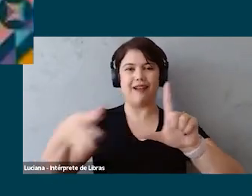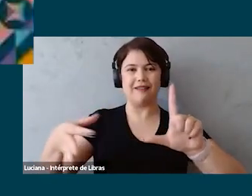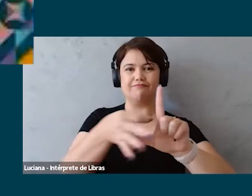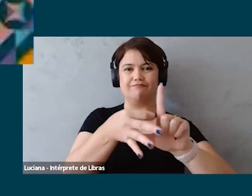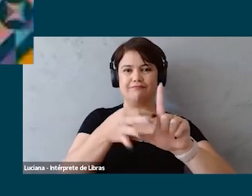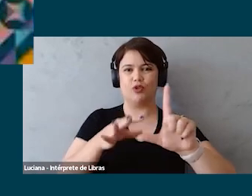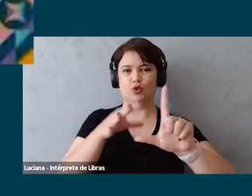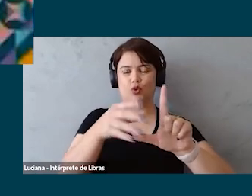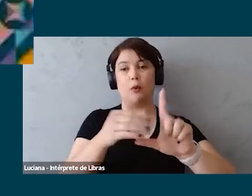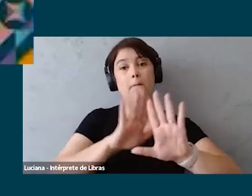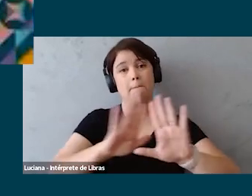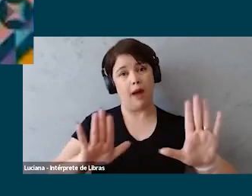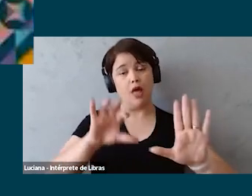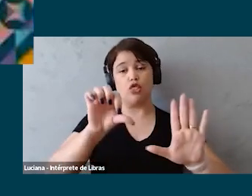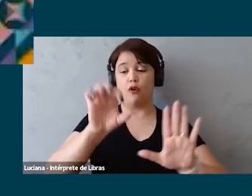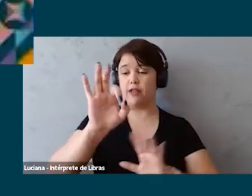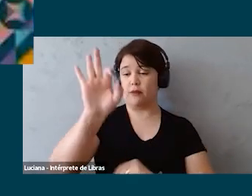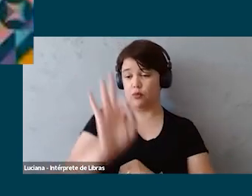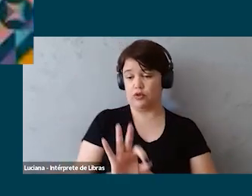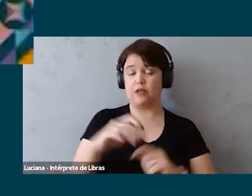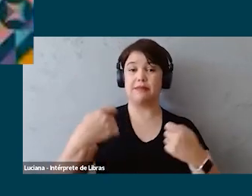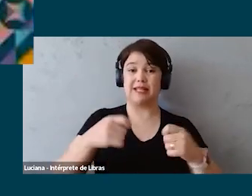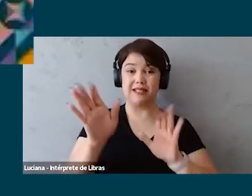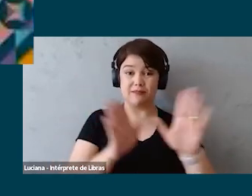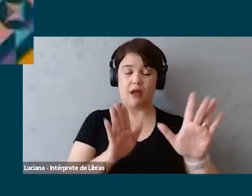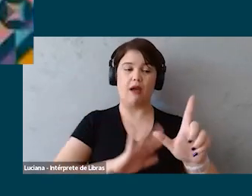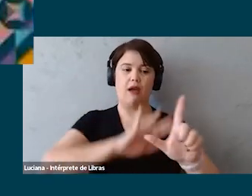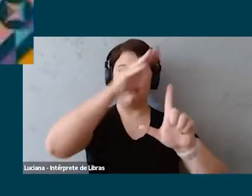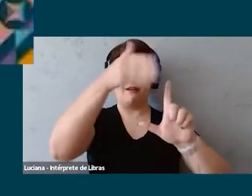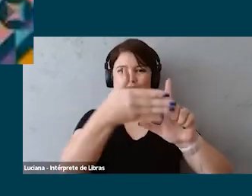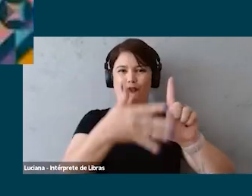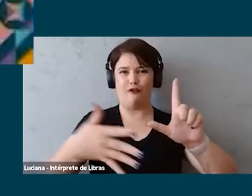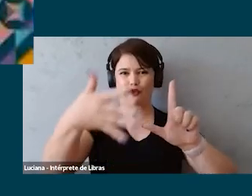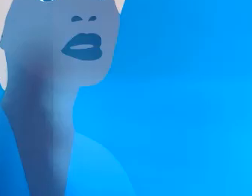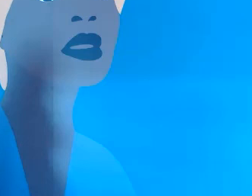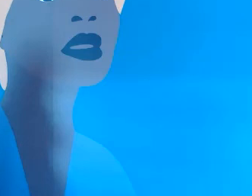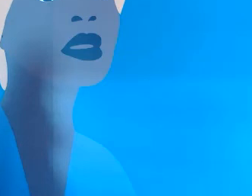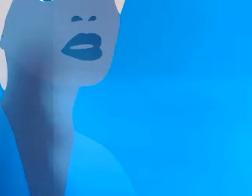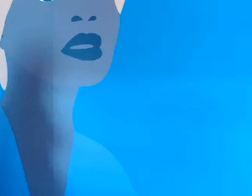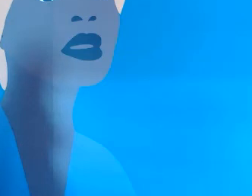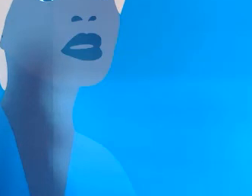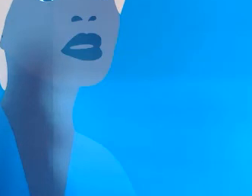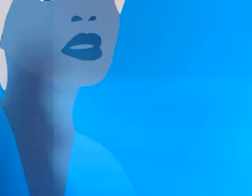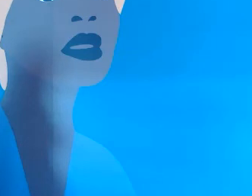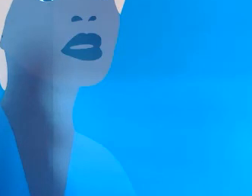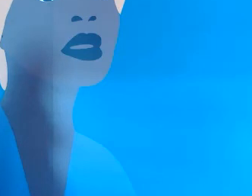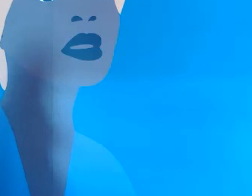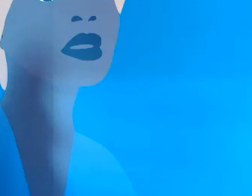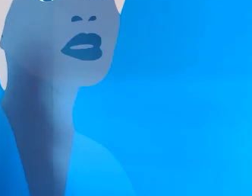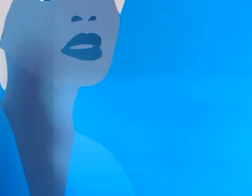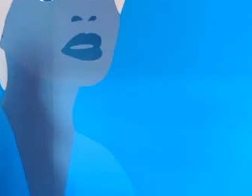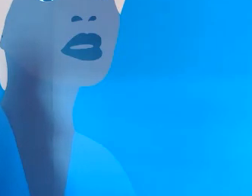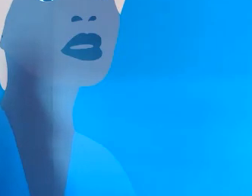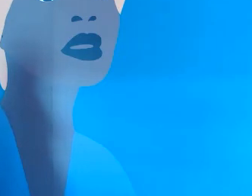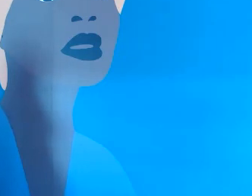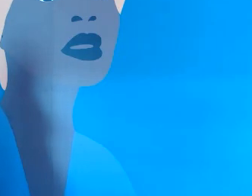mas sim, 90% do que você precisa fazer de acessibilidade é no seu front-end. Muito obrigada a vocês, tá? Muito